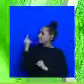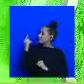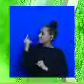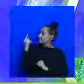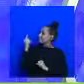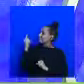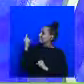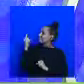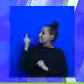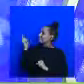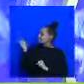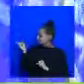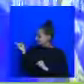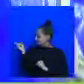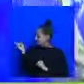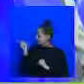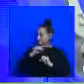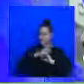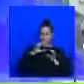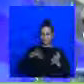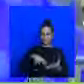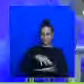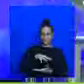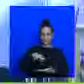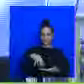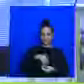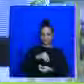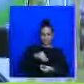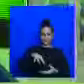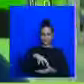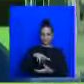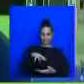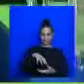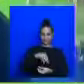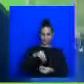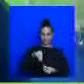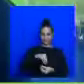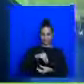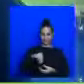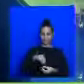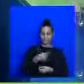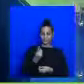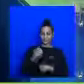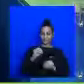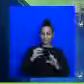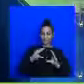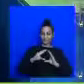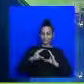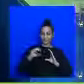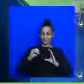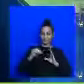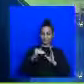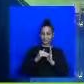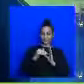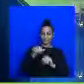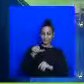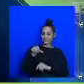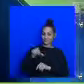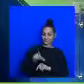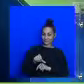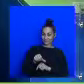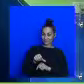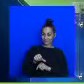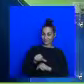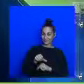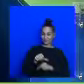posicionada, valendo. Globo recarregado, embaralhando 10 bolas numeradas de 0 a